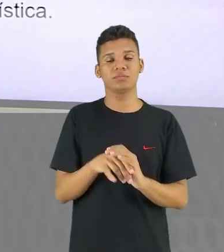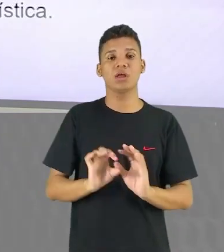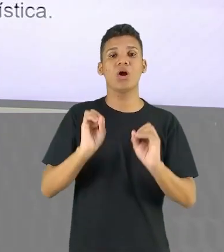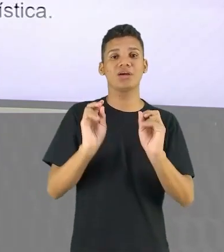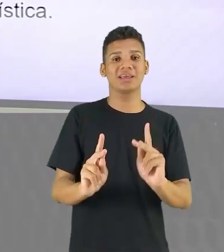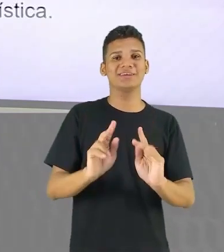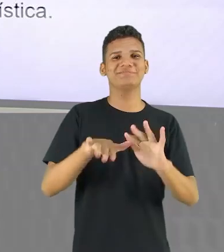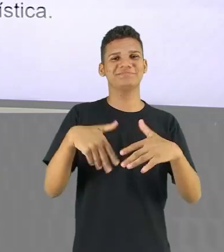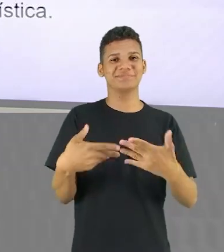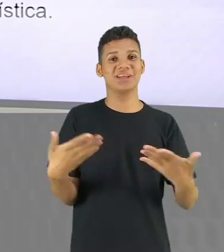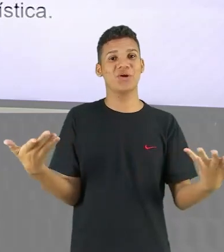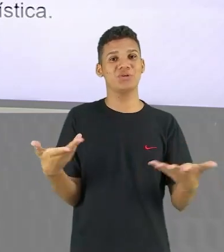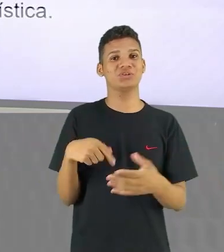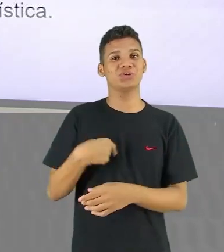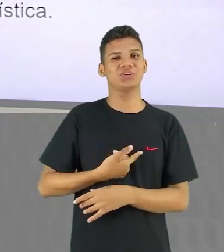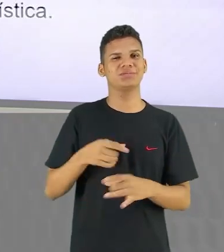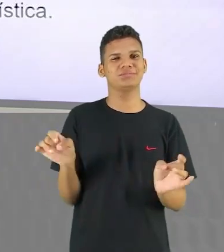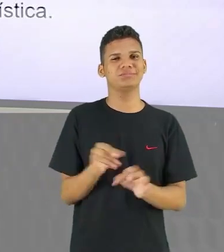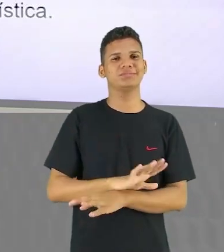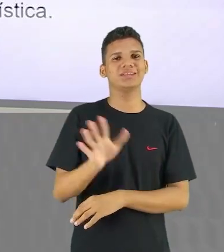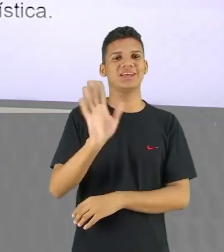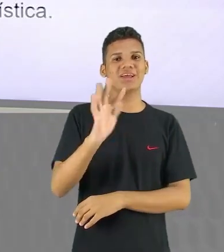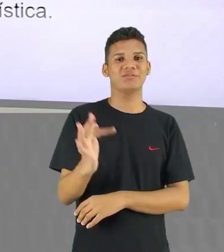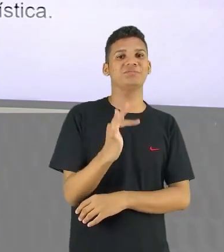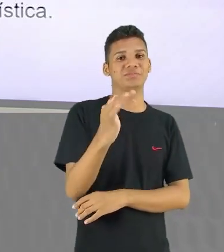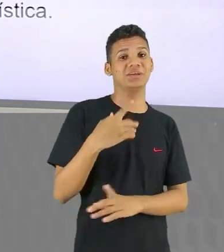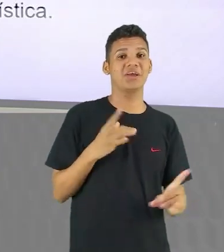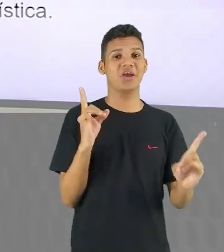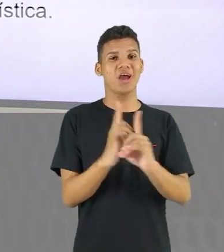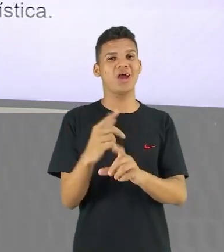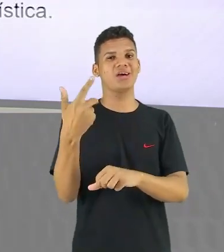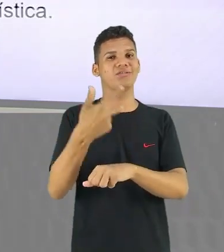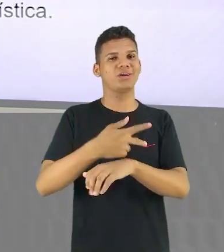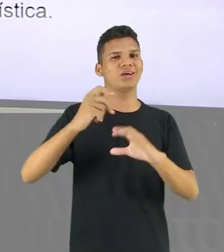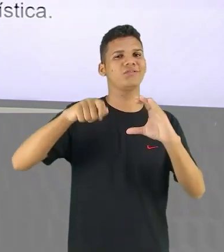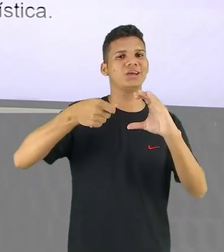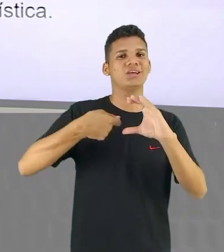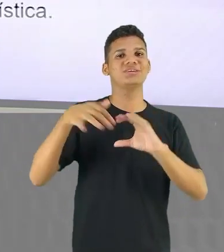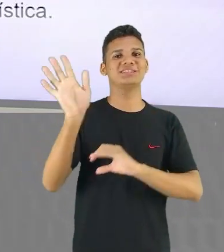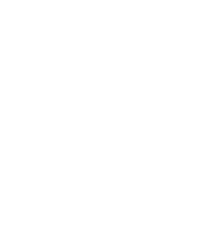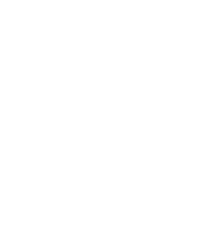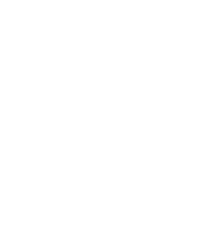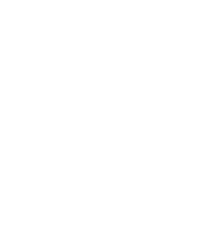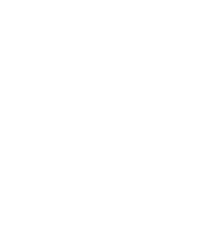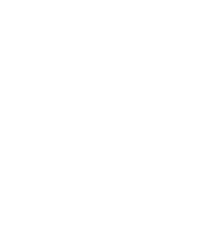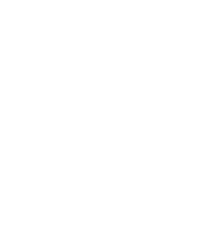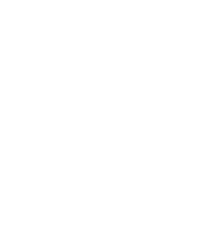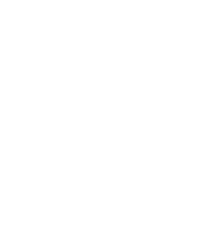Pessoal, a gente encerra por hoje. Eu vejo vocês no próximo vídeo. Até lá e bye bye!